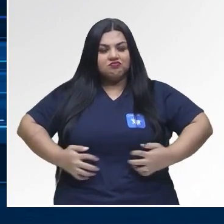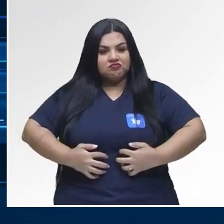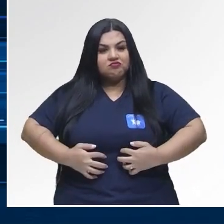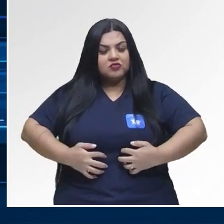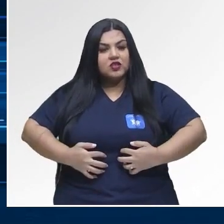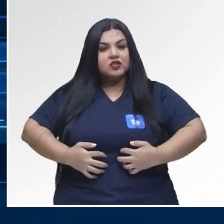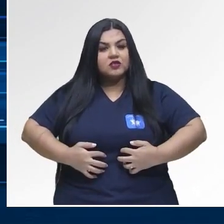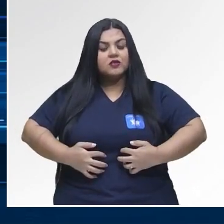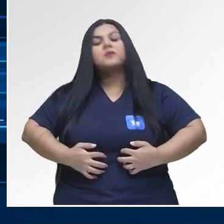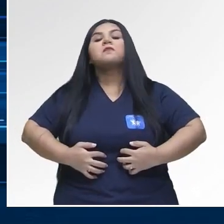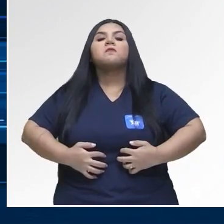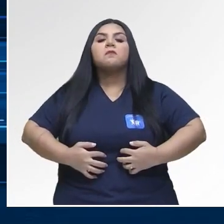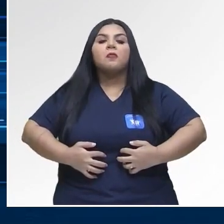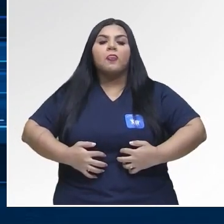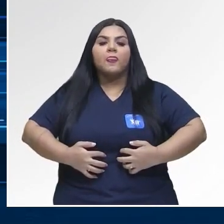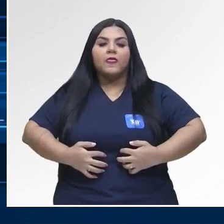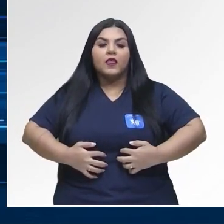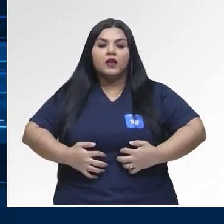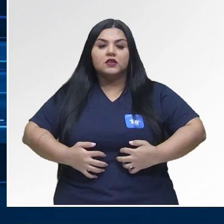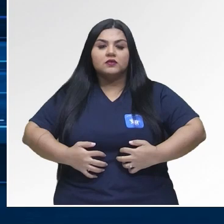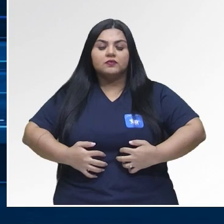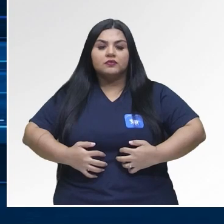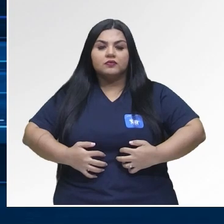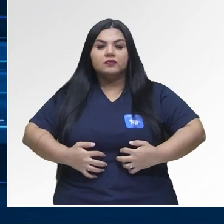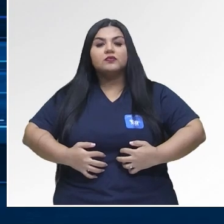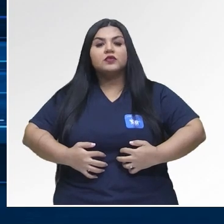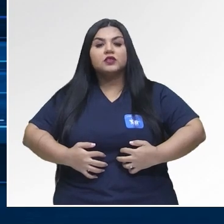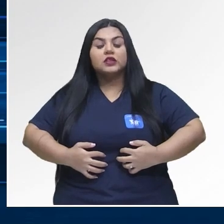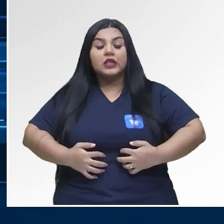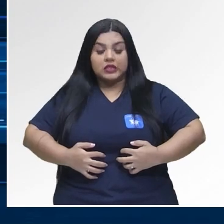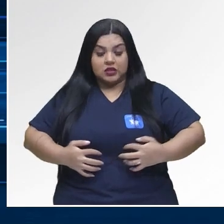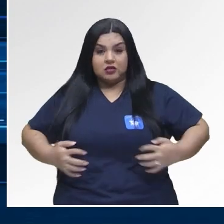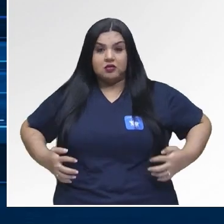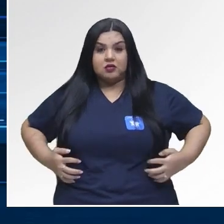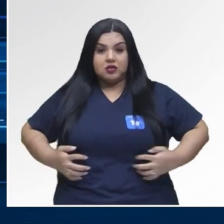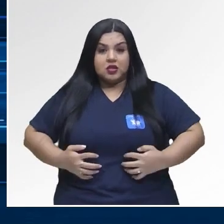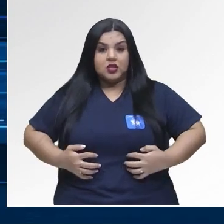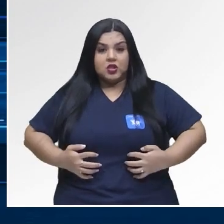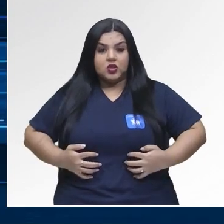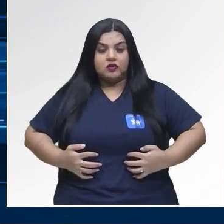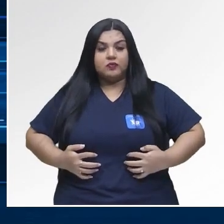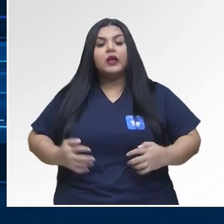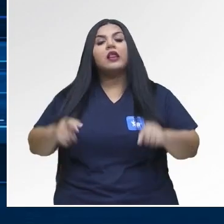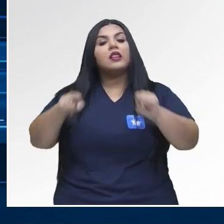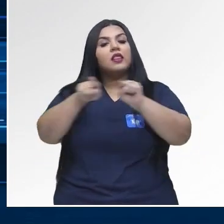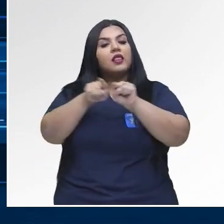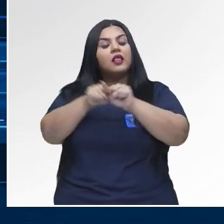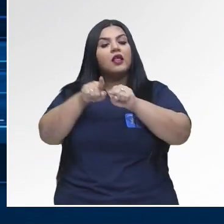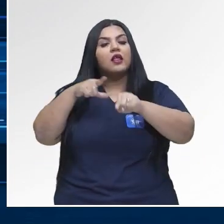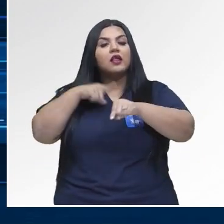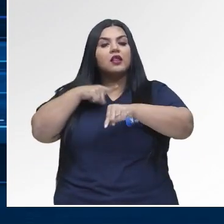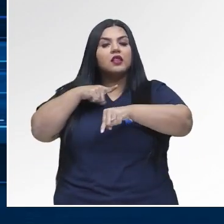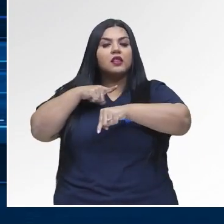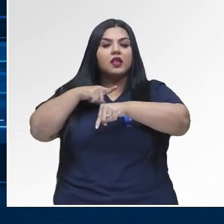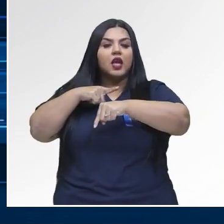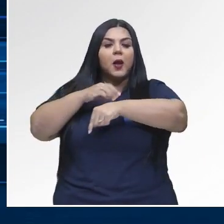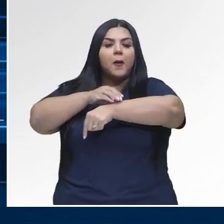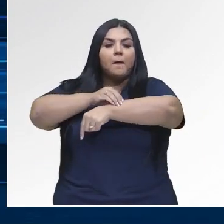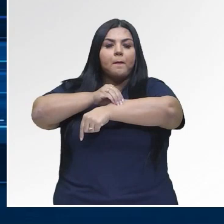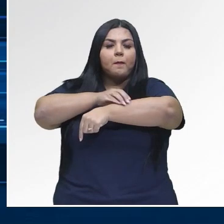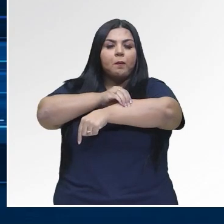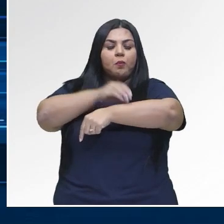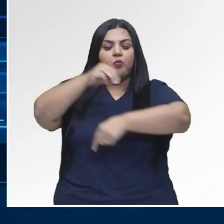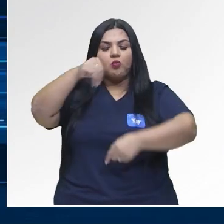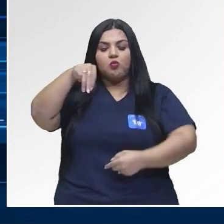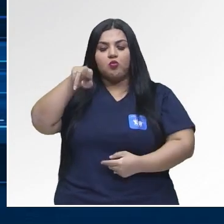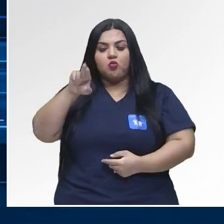das costelas. E entre as costelas tem os músculos chamados de intercostais, tá?